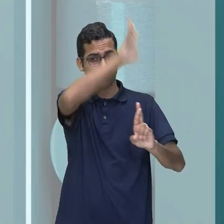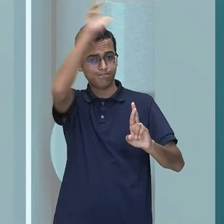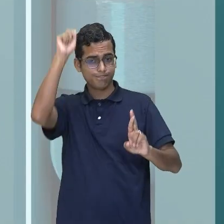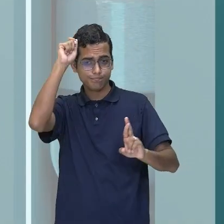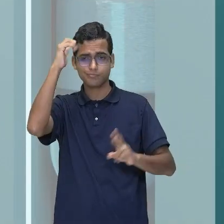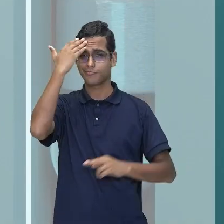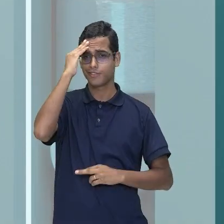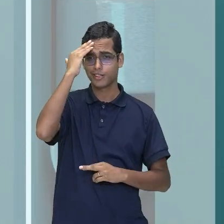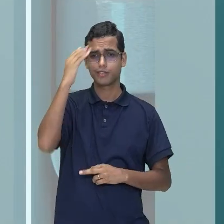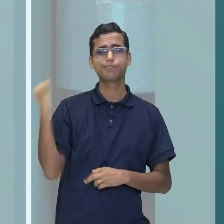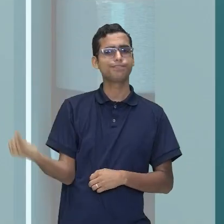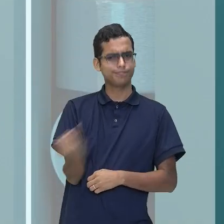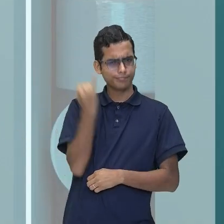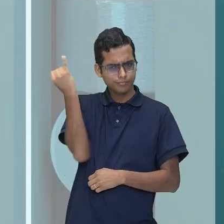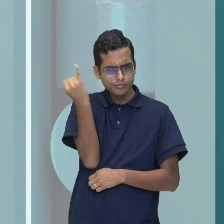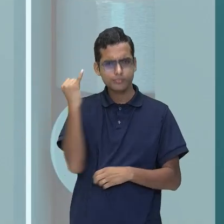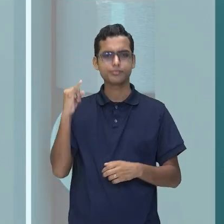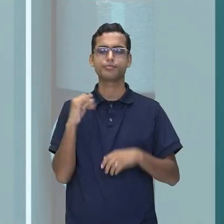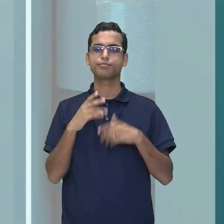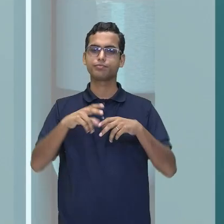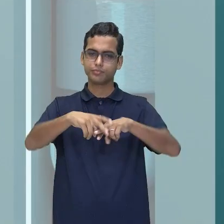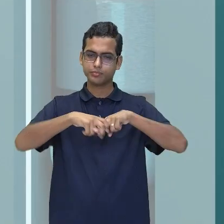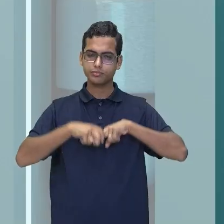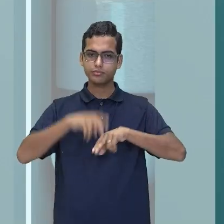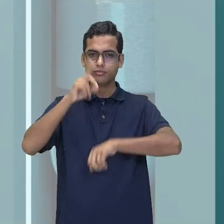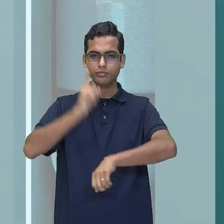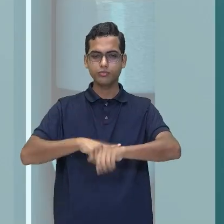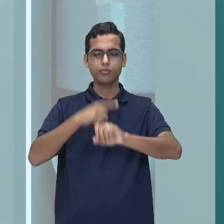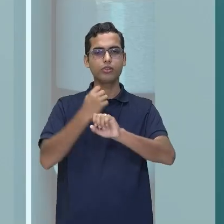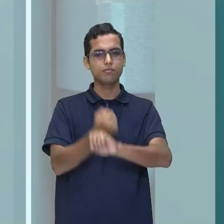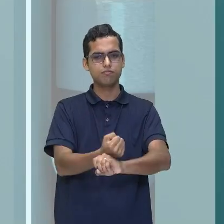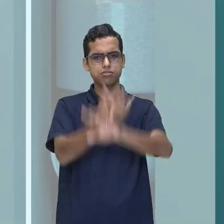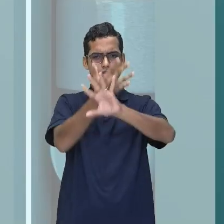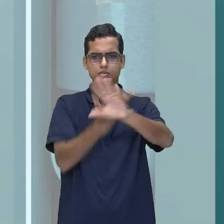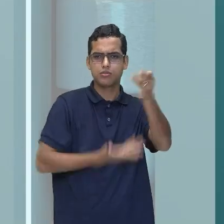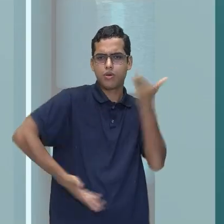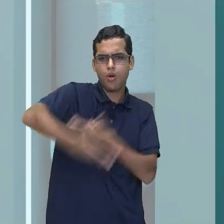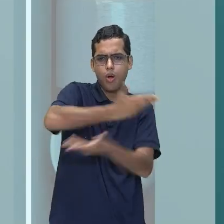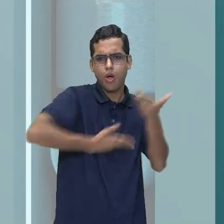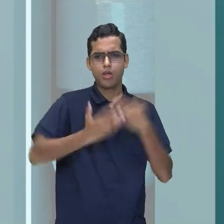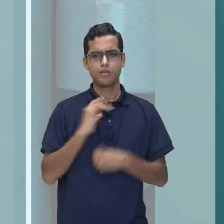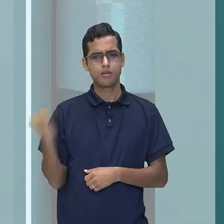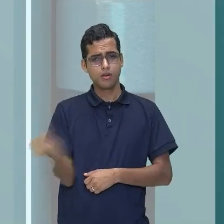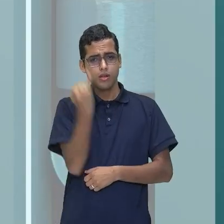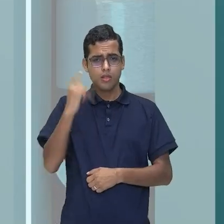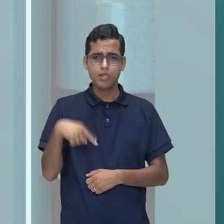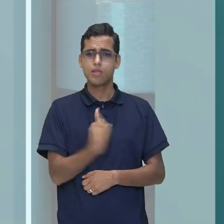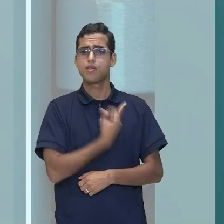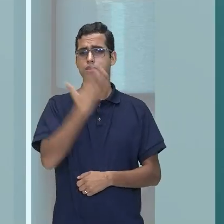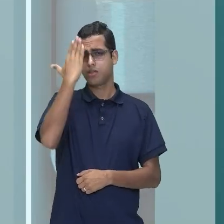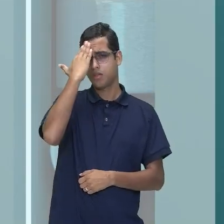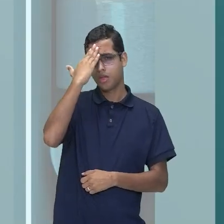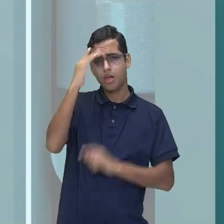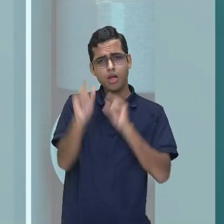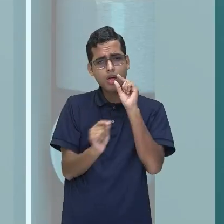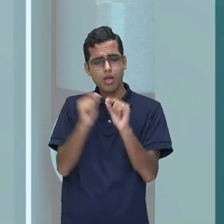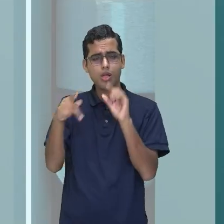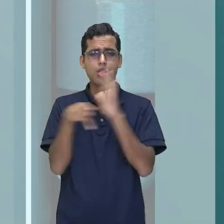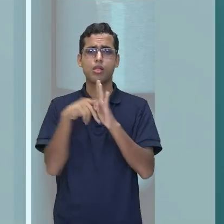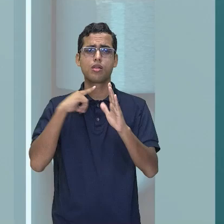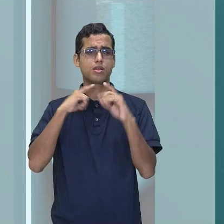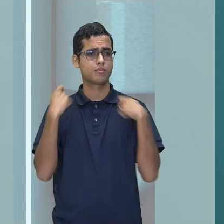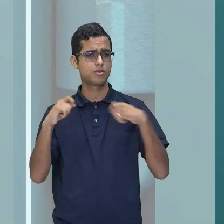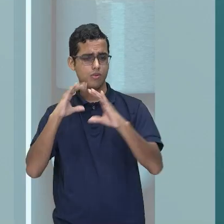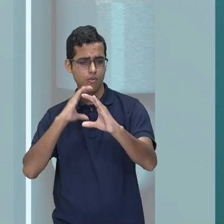isso mesmo que na interatividade é importante que vocês também falem falem sobre isso, falem, comuniquem,